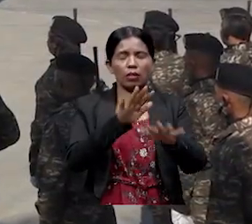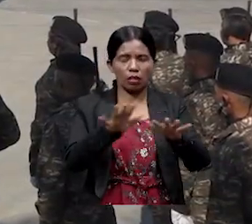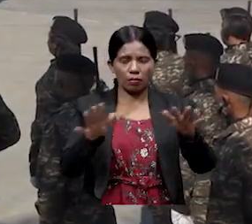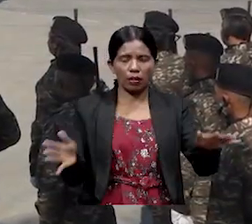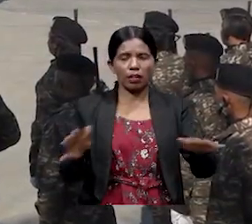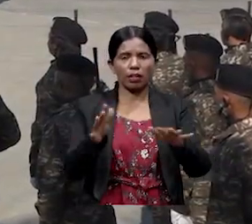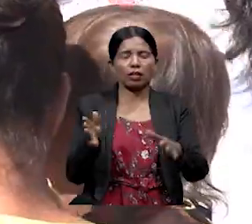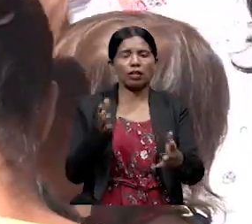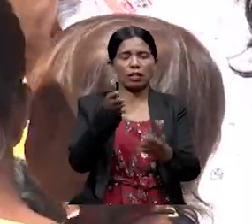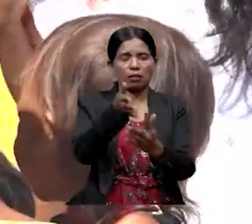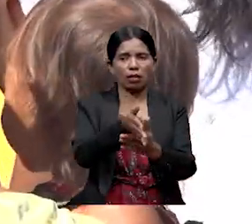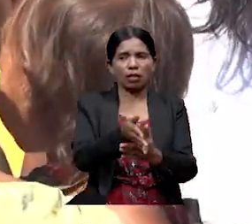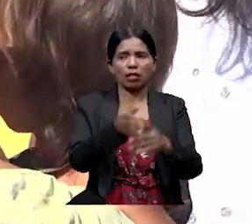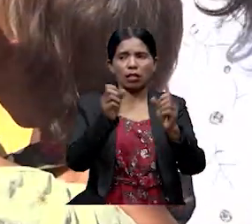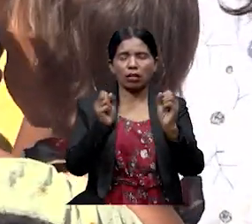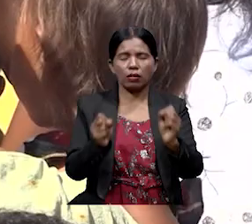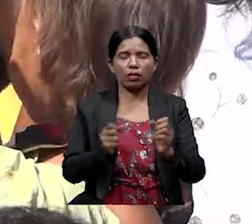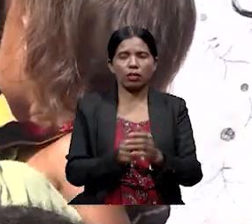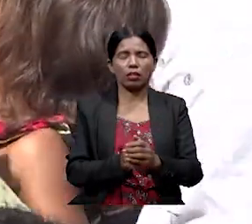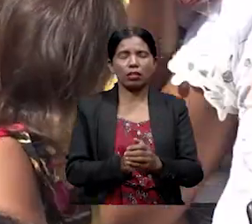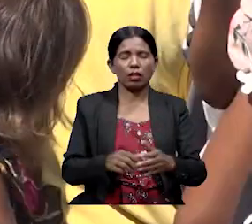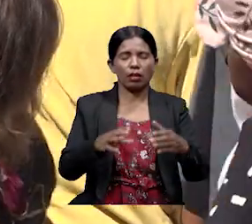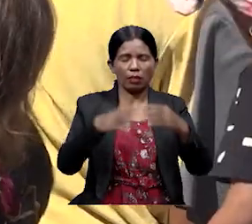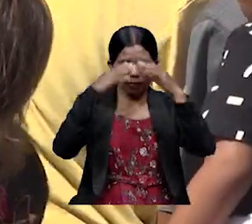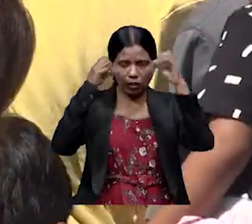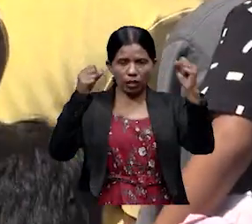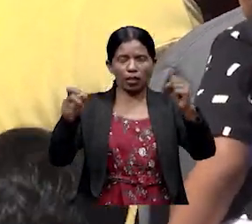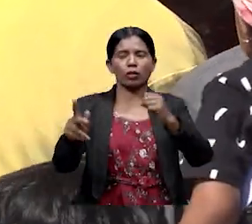Xira, Hakat Baoin, onde cumprimenta o presidente de Portugal,